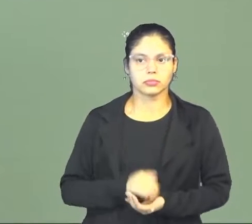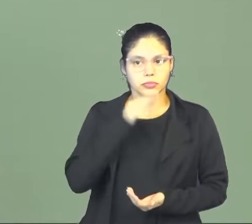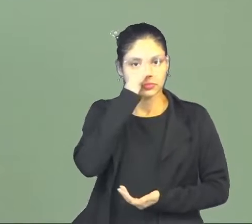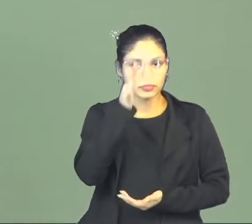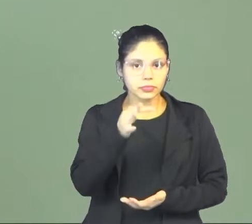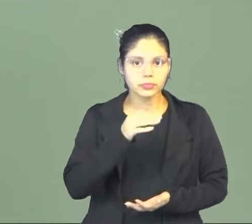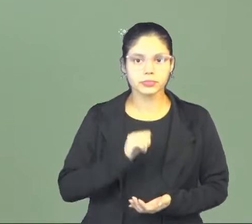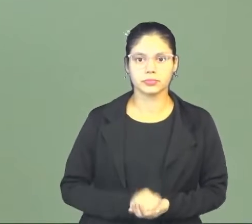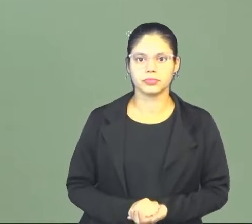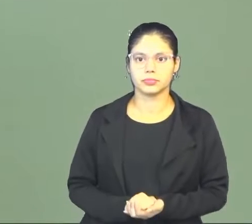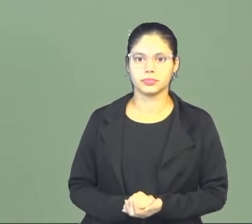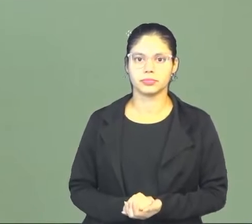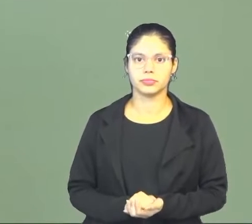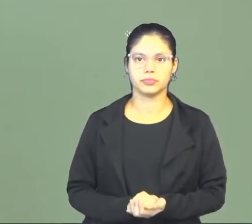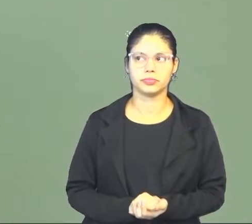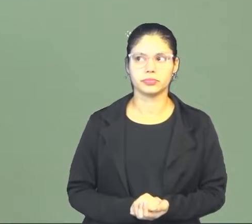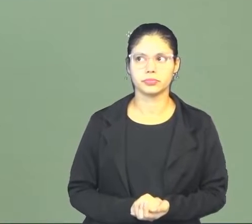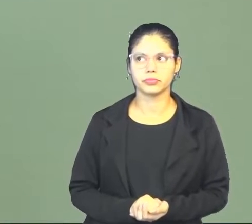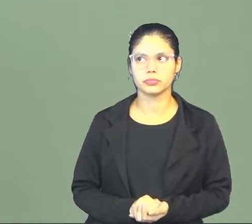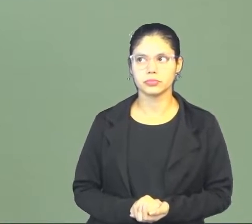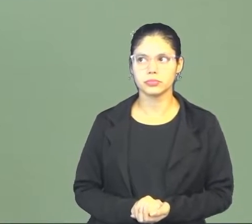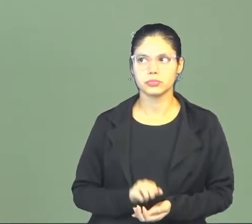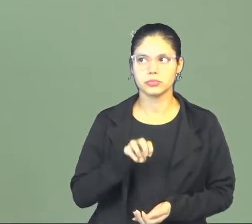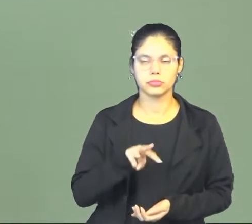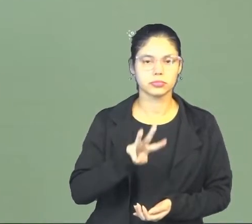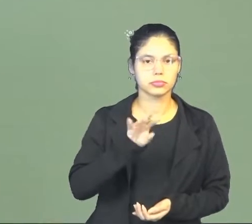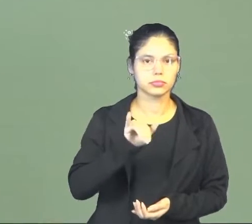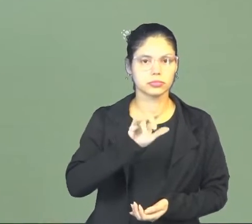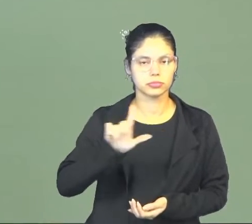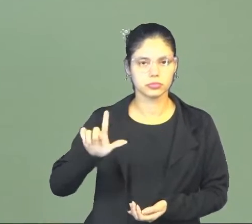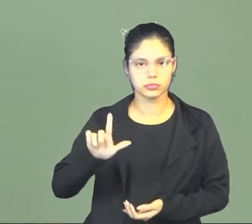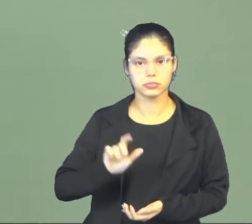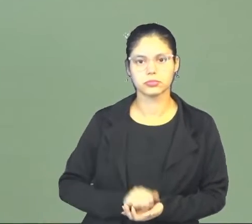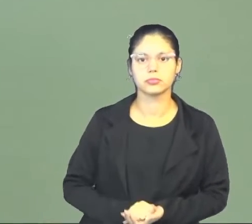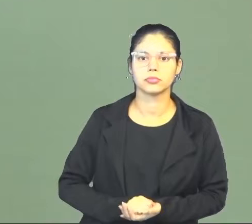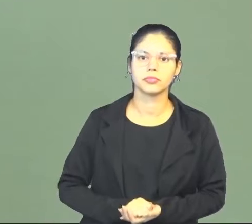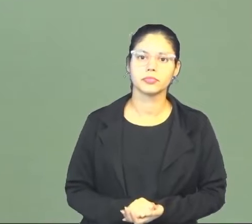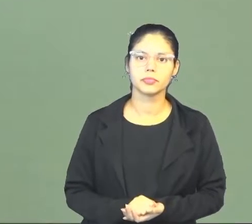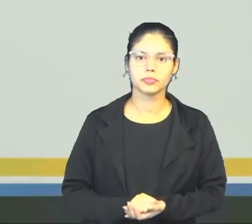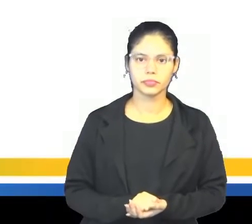futuro com o will, né? O future with will.